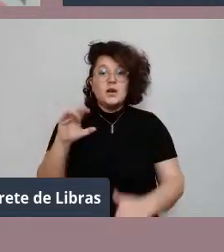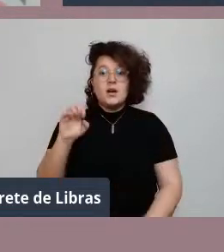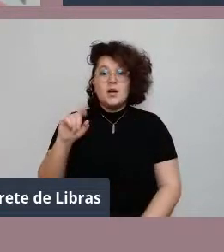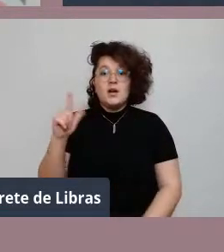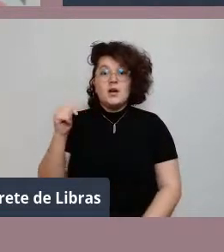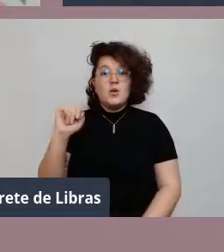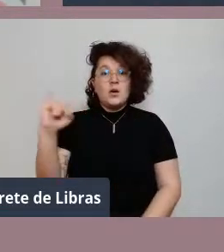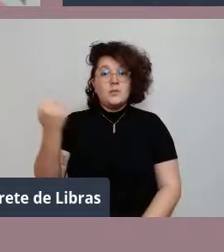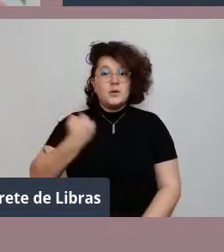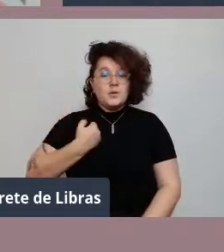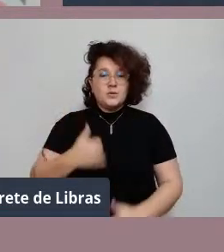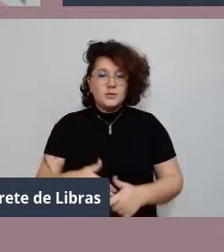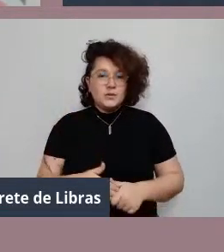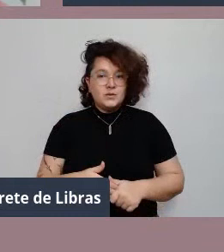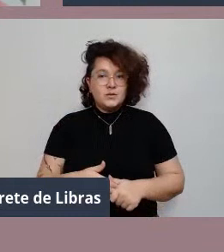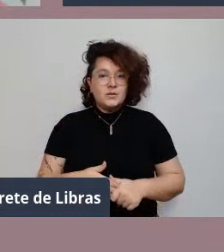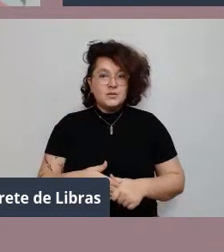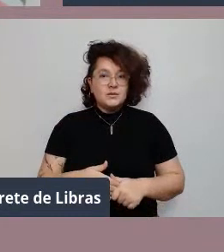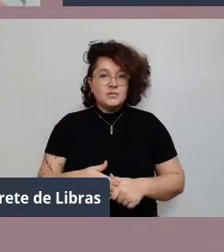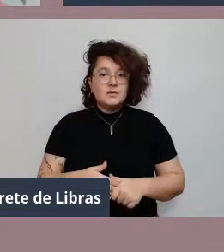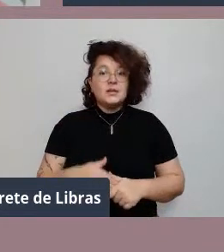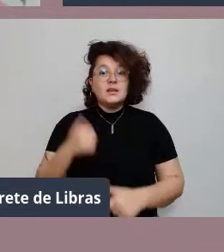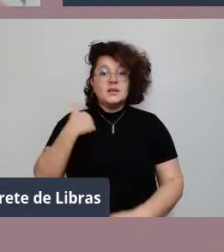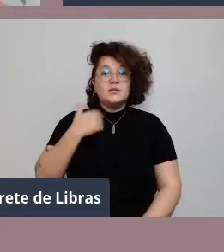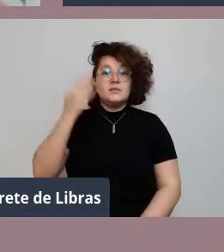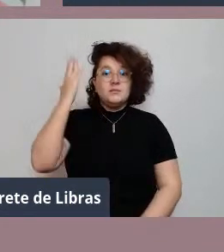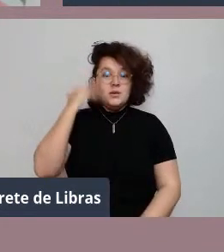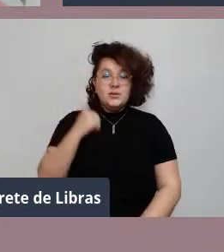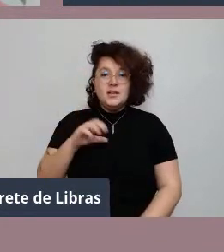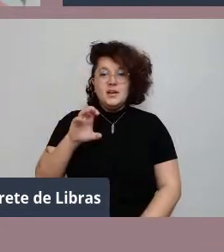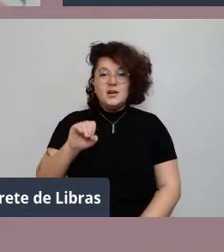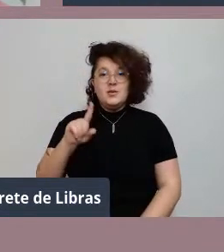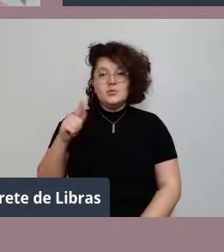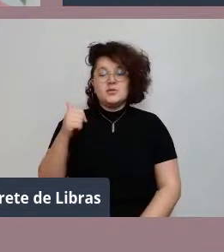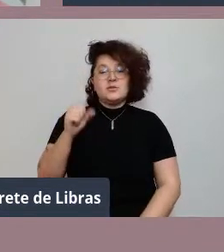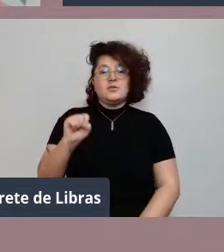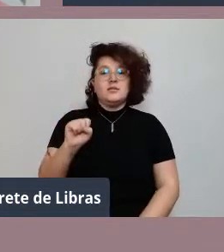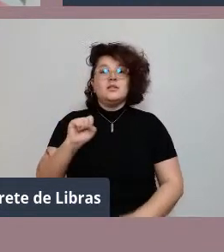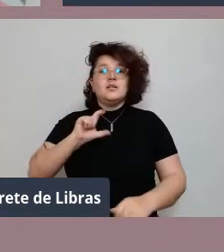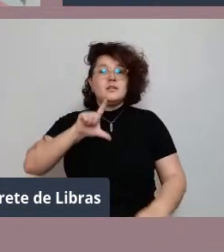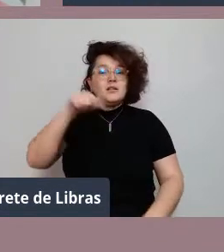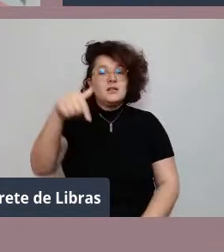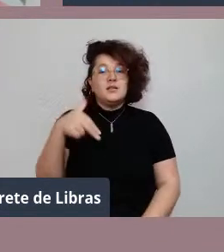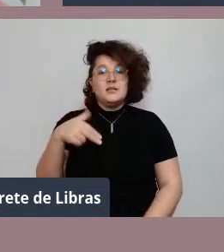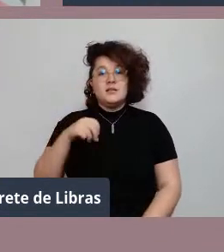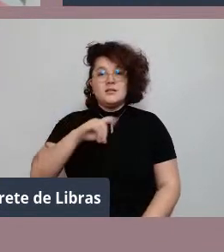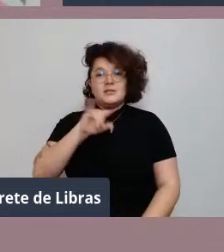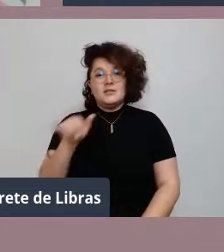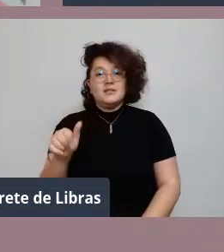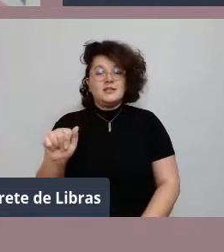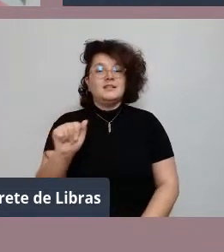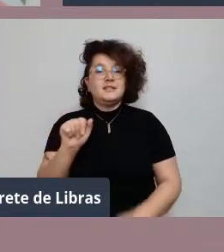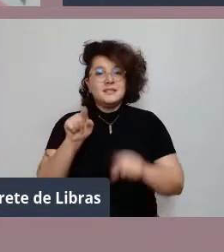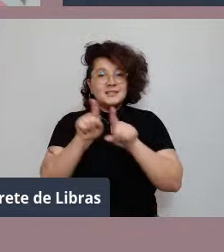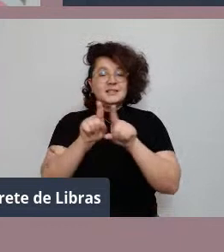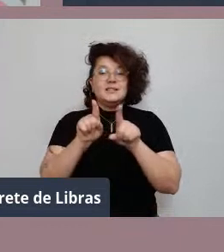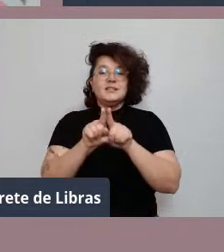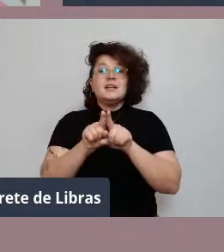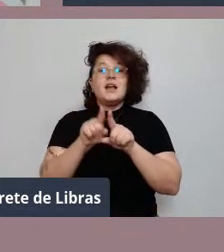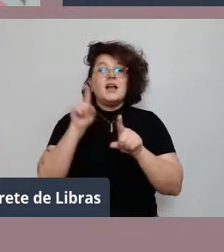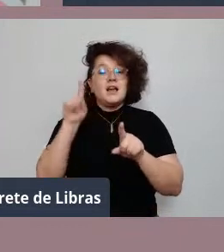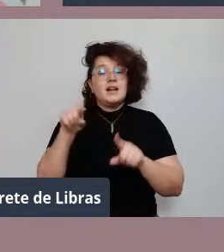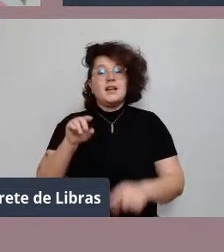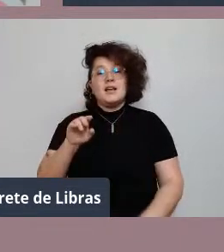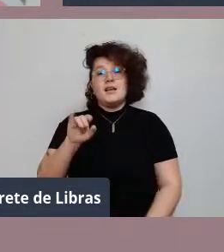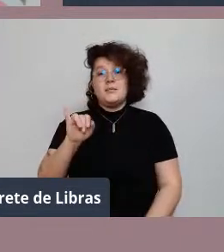contou. Então, ele tinha sabido pela Olga e sabia. Depois, a Nádia também veio me dizer, a Nádia, biógrafa da Clarice,